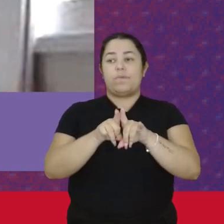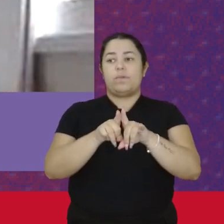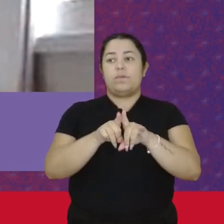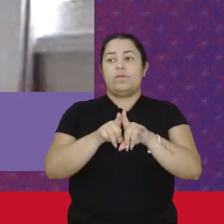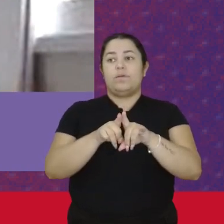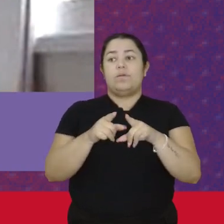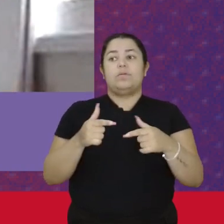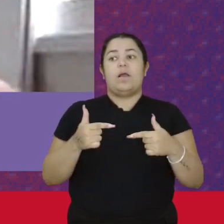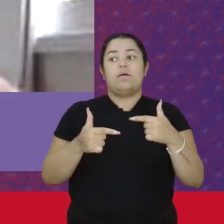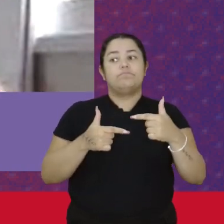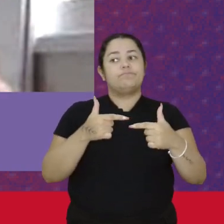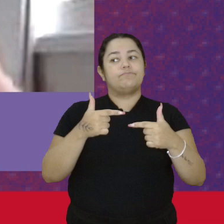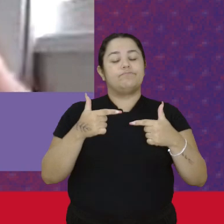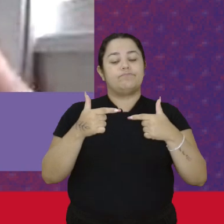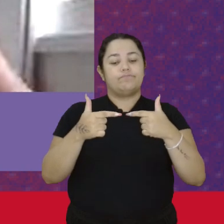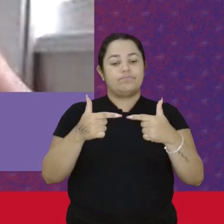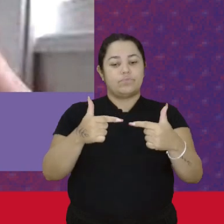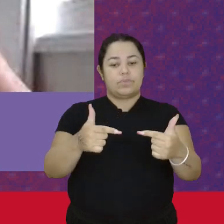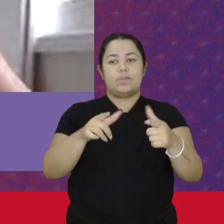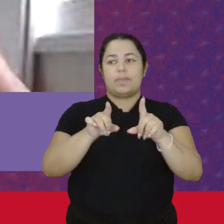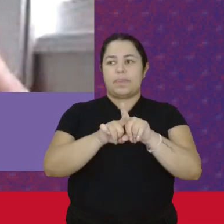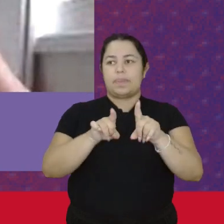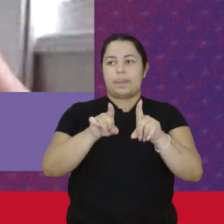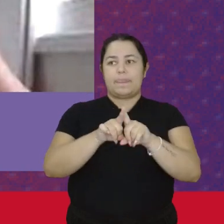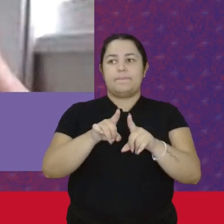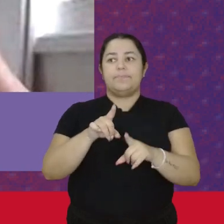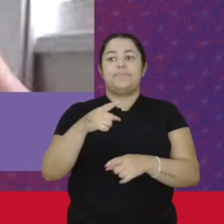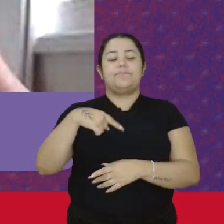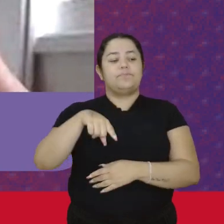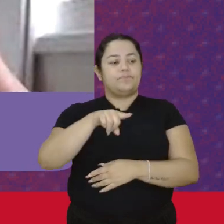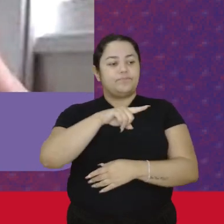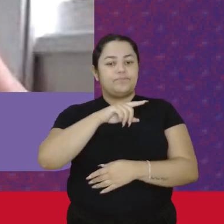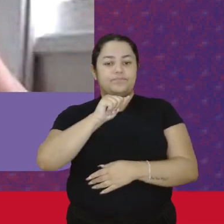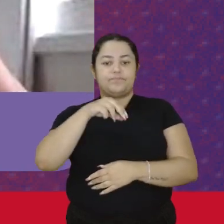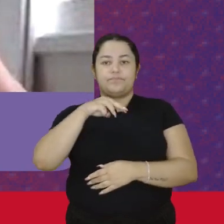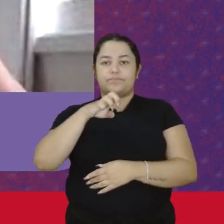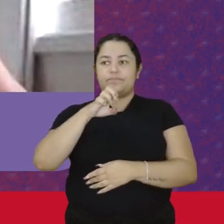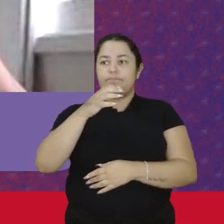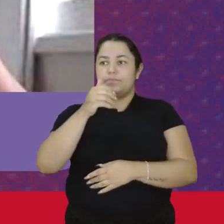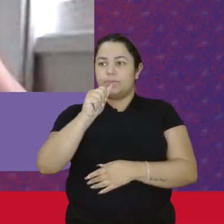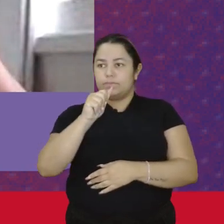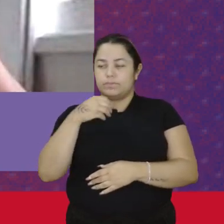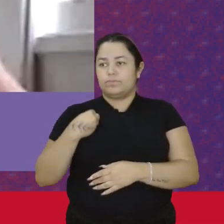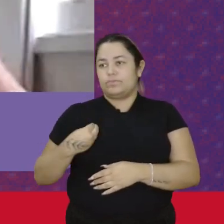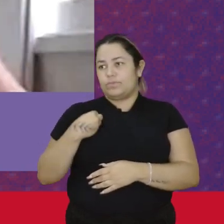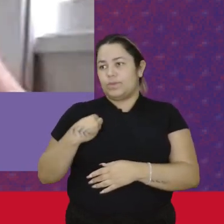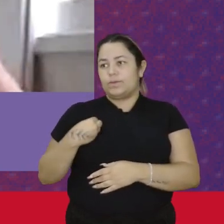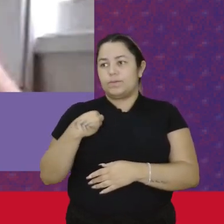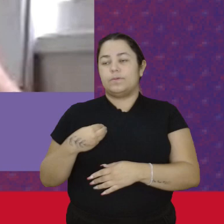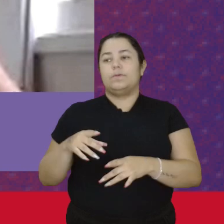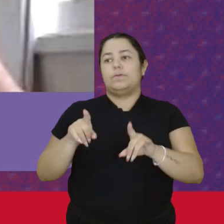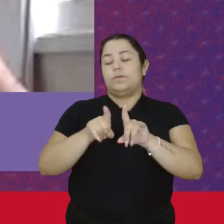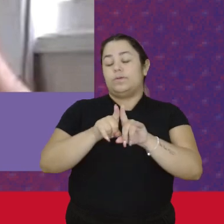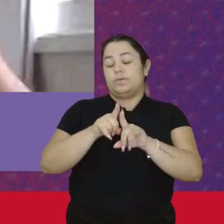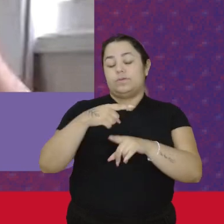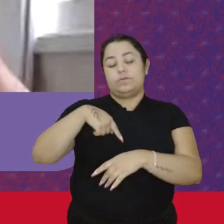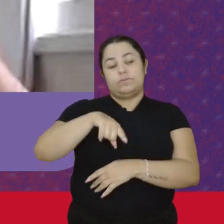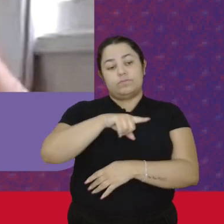enfrentando hoje, que ameaça nossas vidas, que ameaça a nossa integridade física, que ameaça a nossa